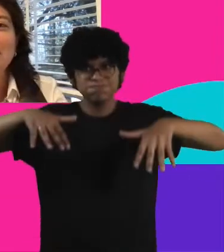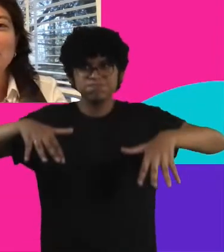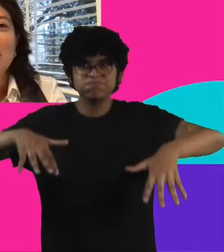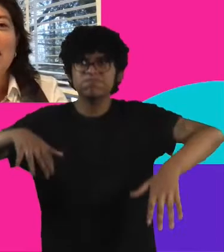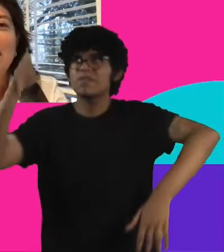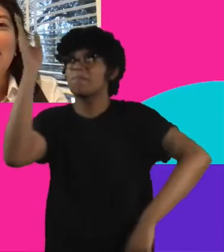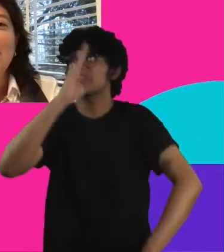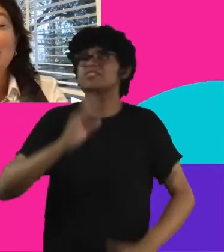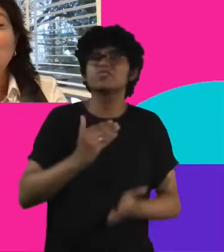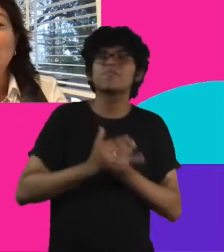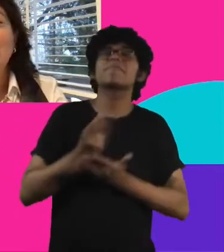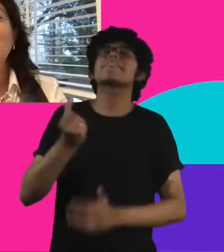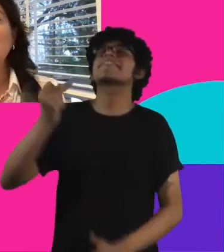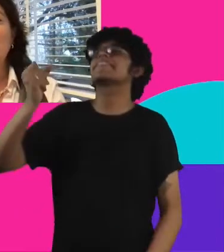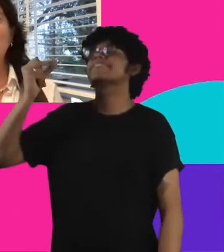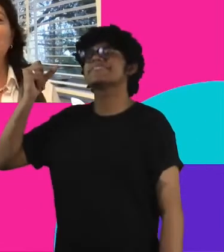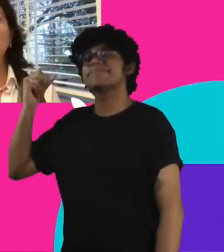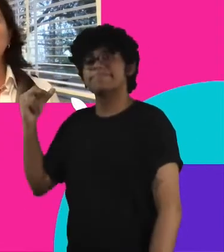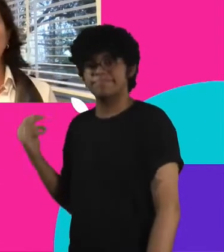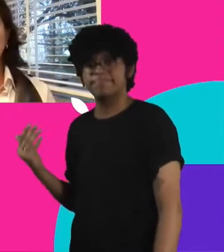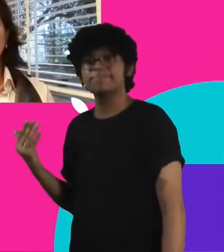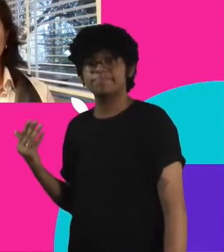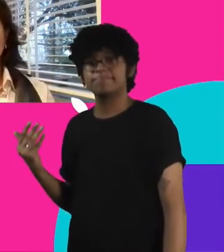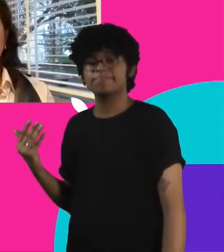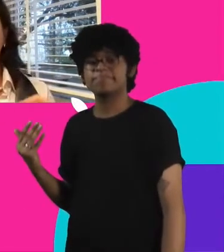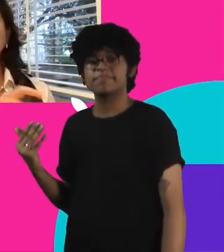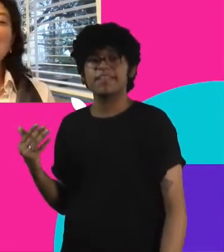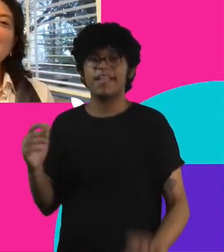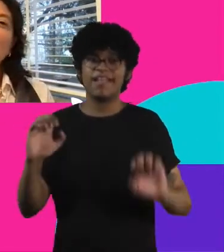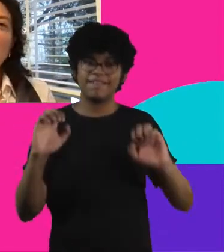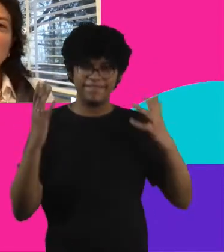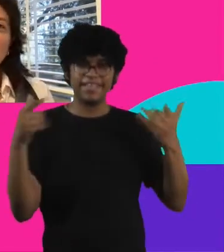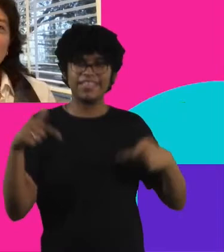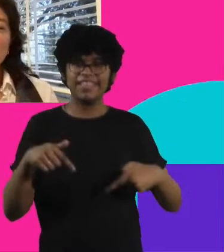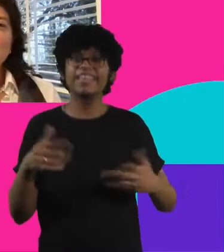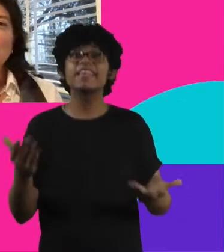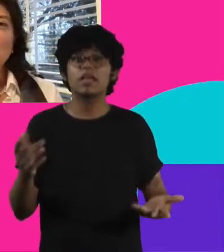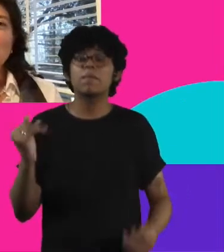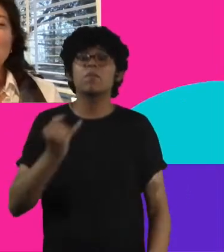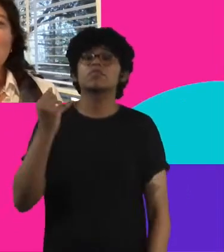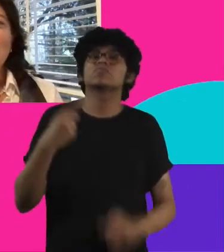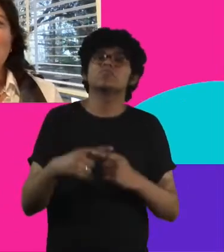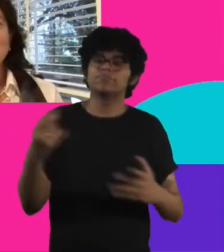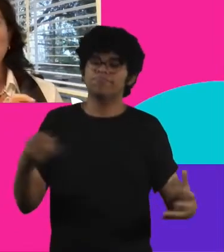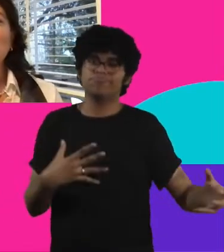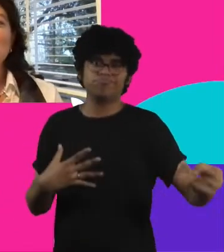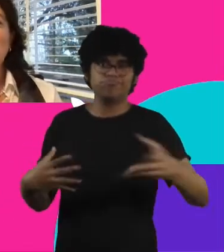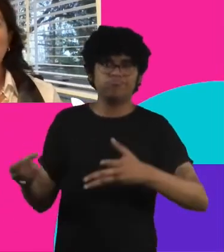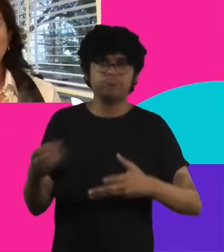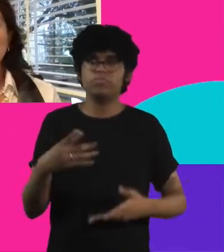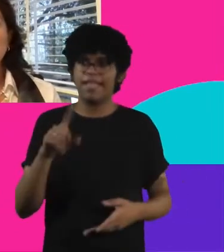história do Brasil. Esse evento é um evento super importante porque ele traz aí a inovação como a